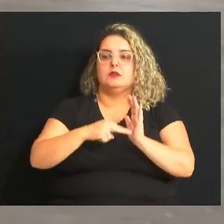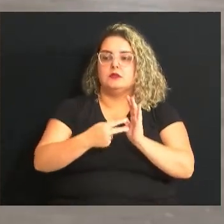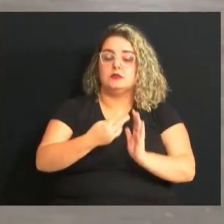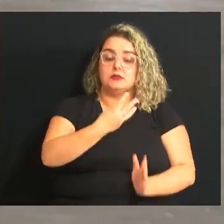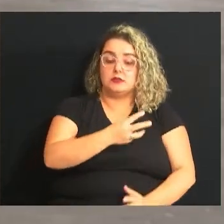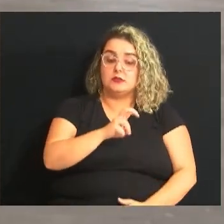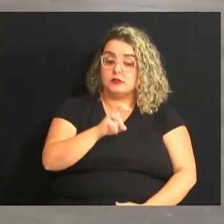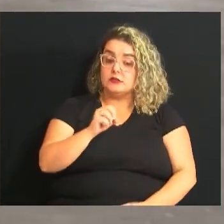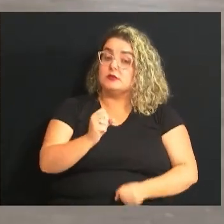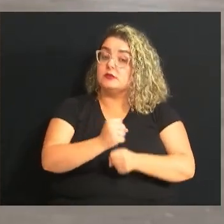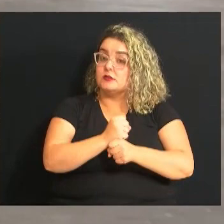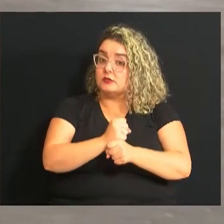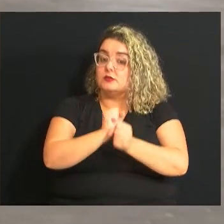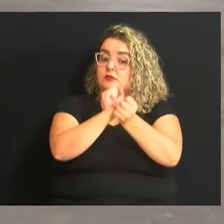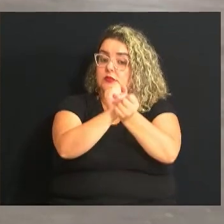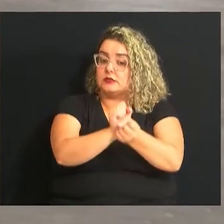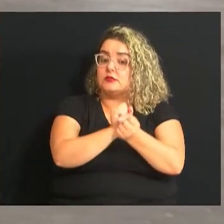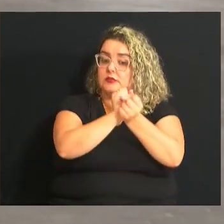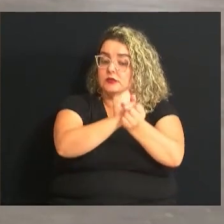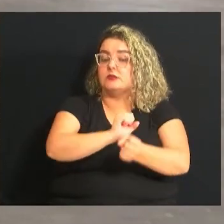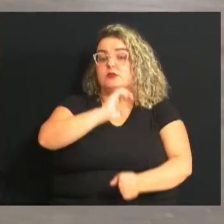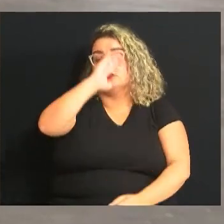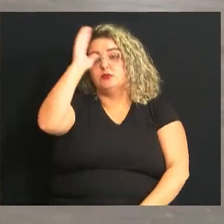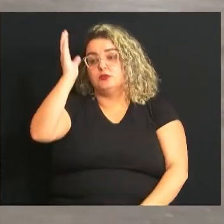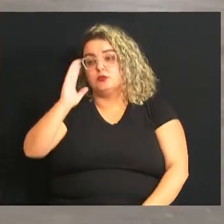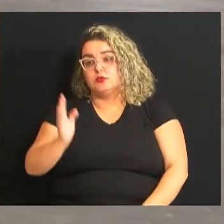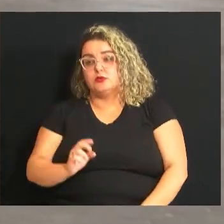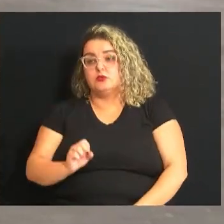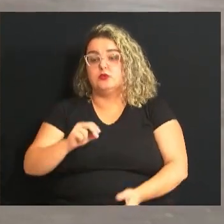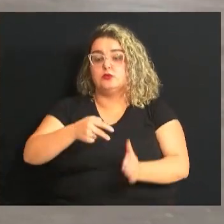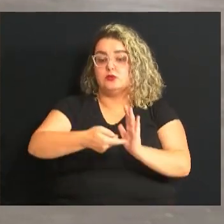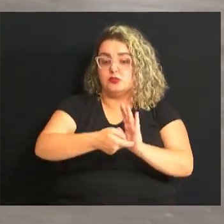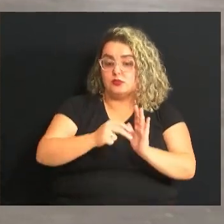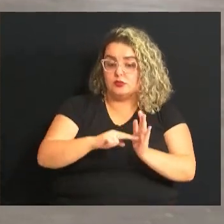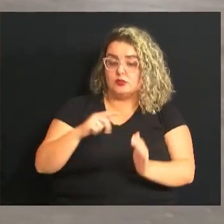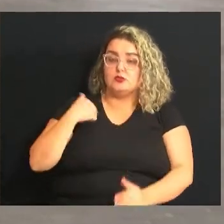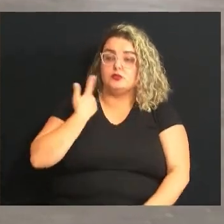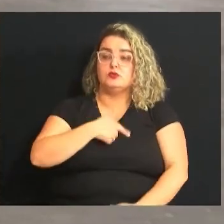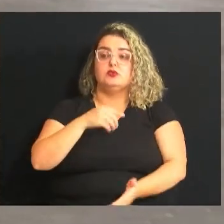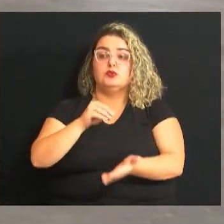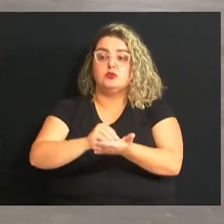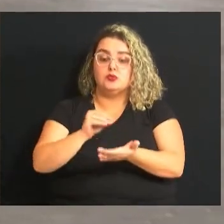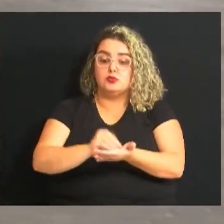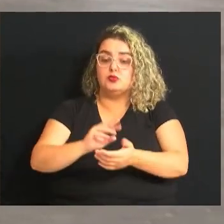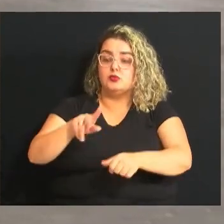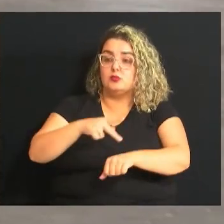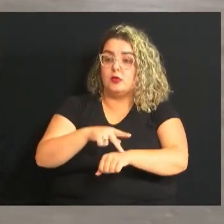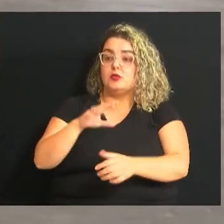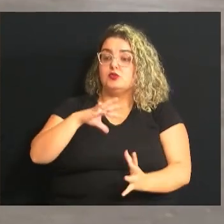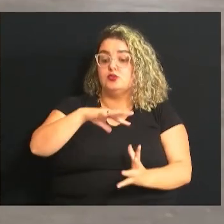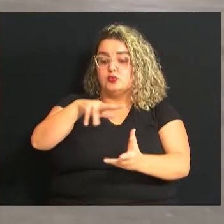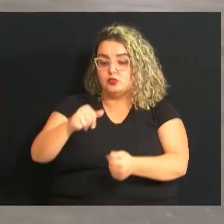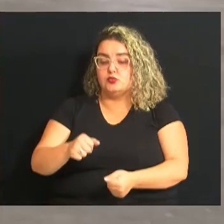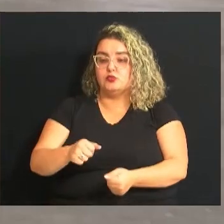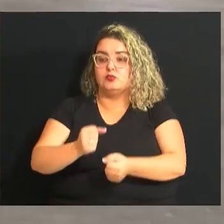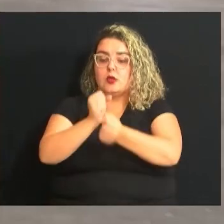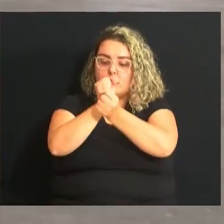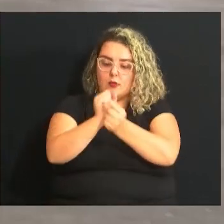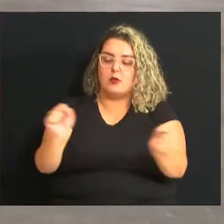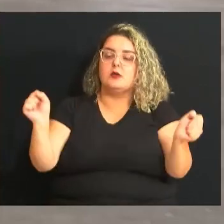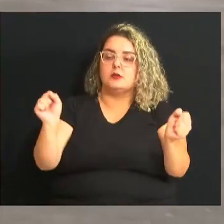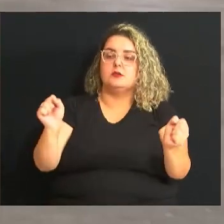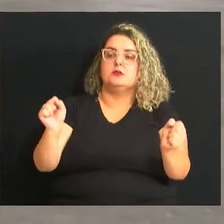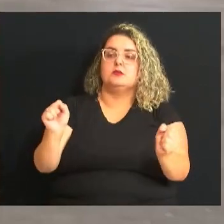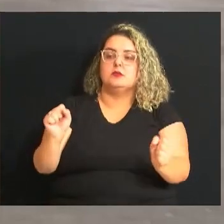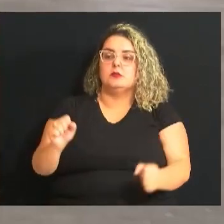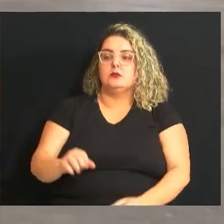significou 350 anos de escravidão no Brasil, o que significou para nós o último país do mundo a abolição da